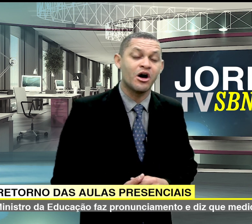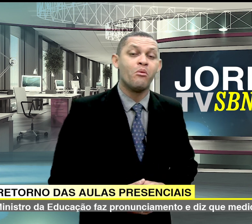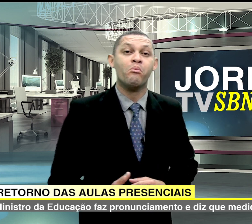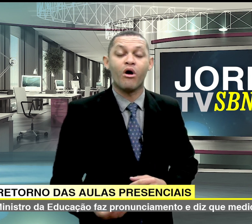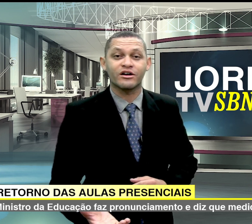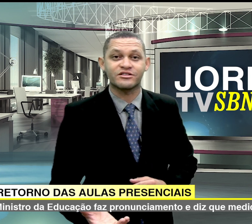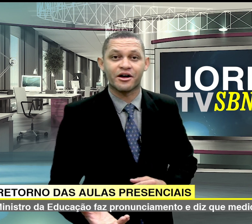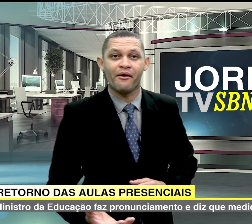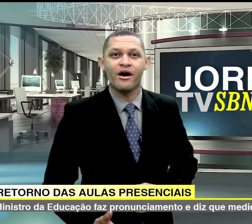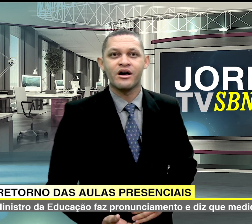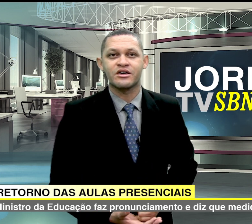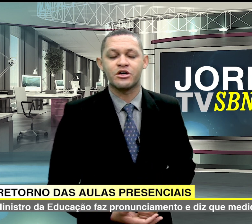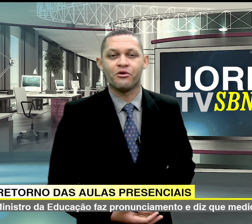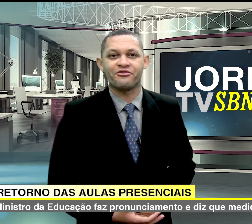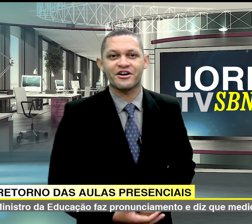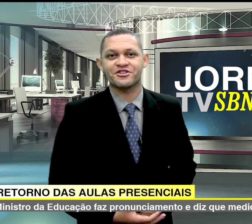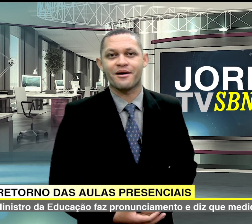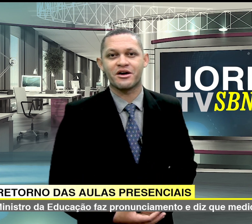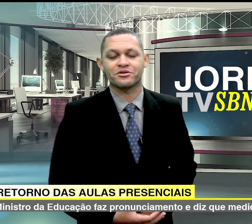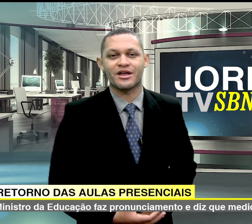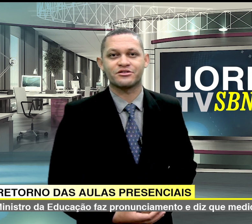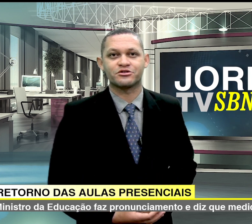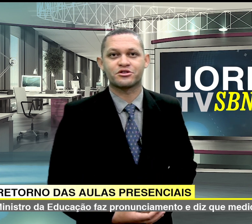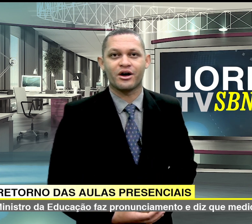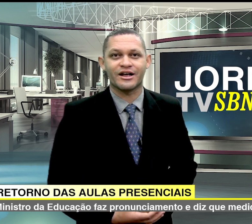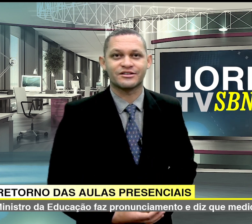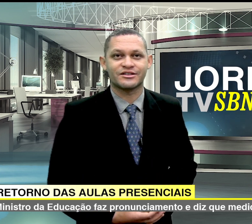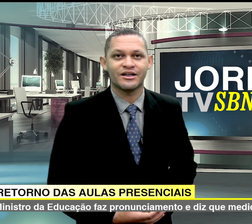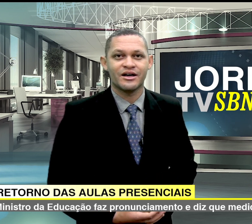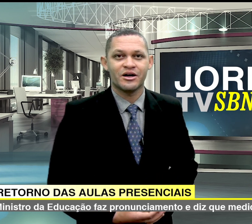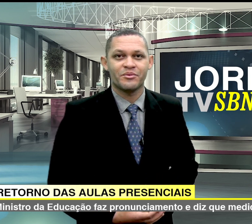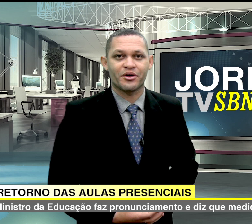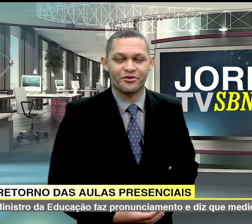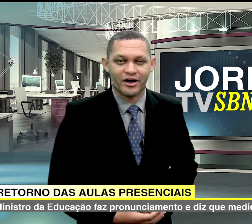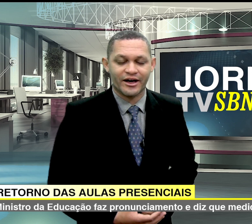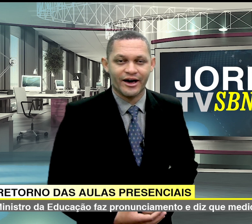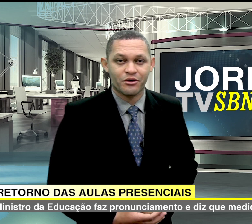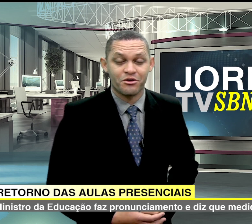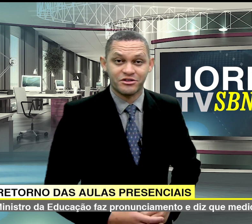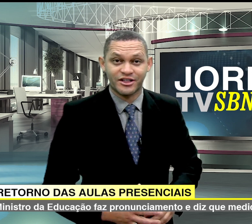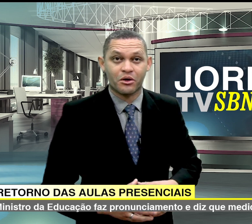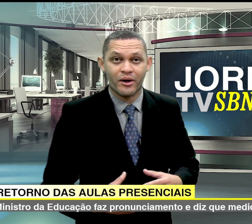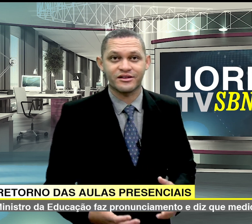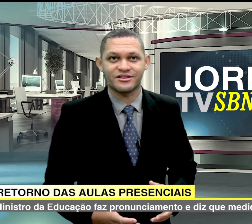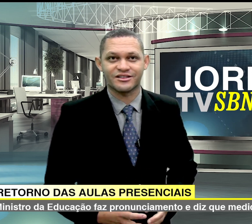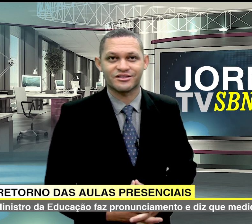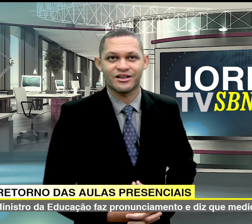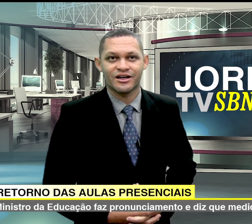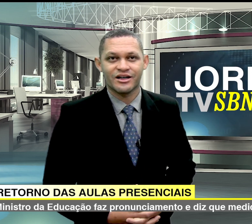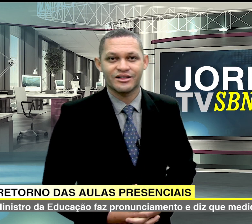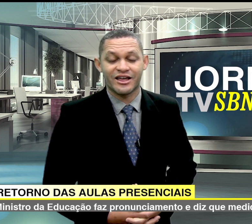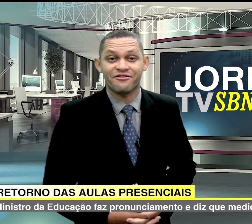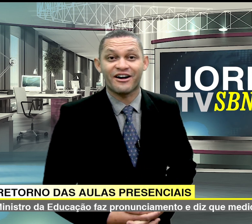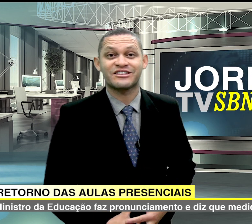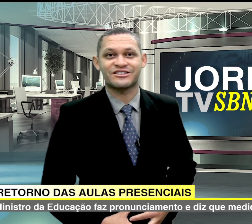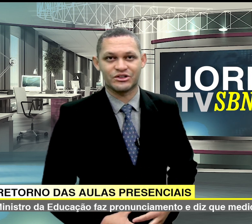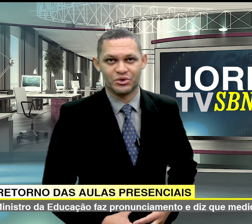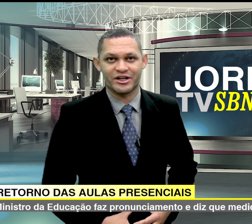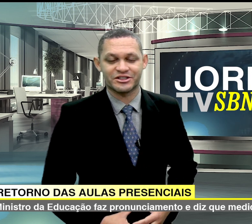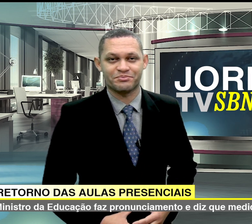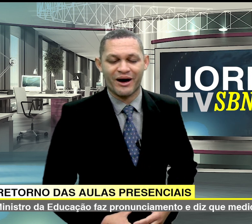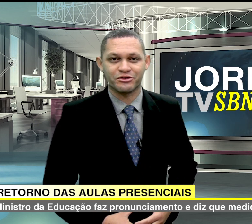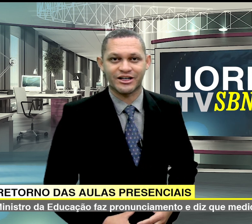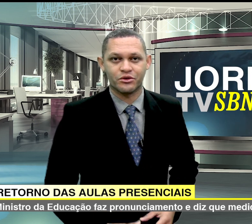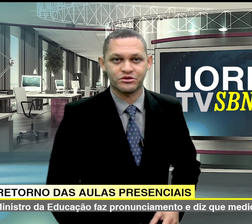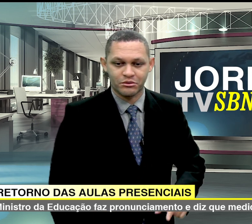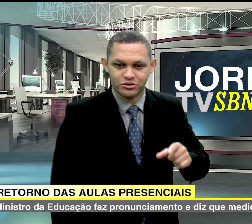internacionais mostram que o fechamento das escolas provoca consequências